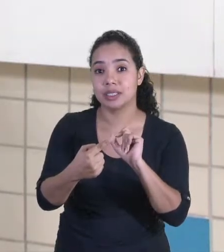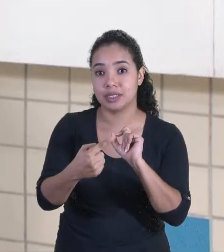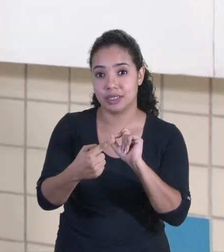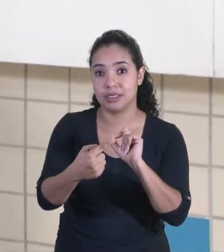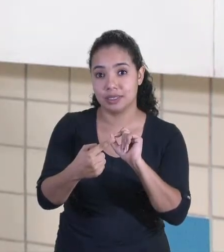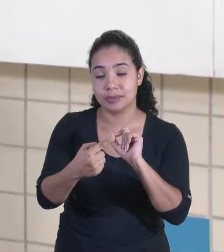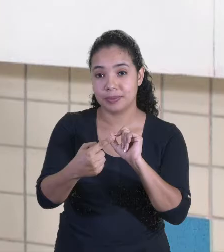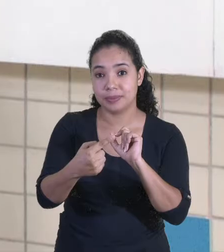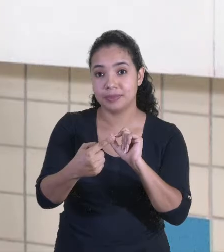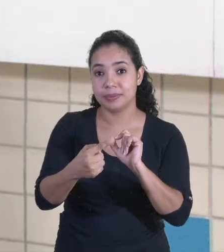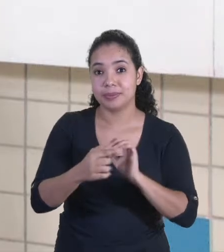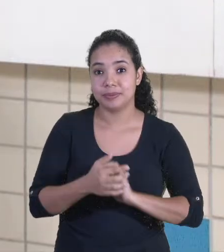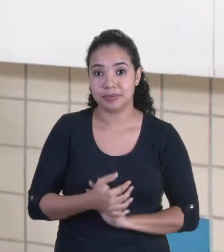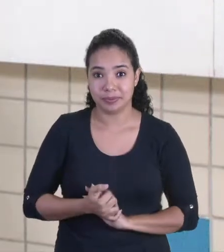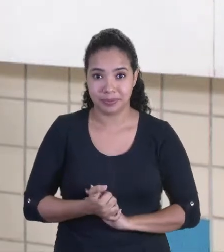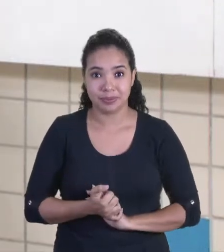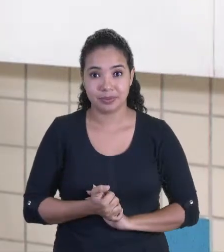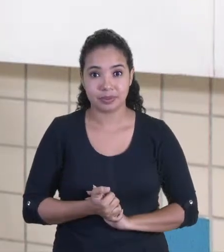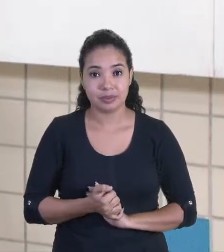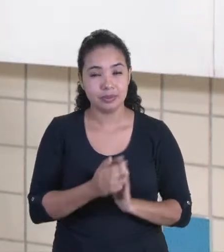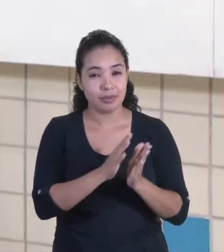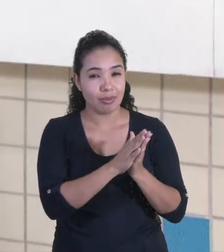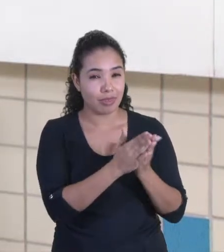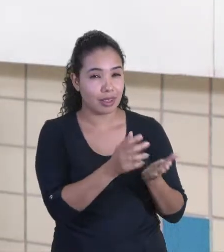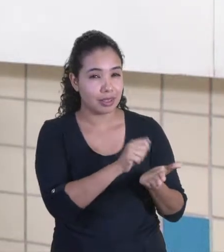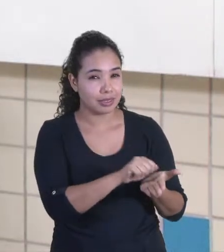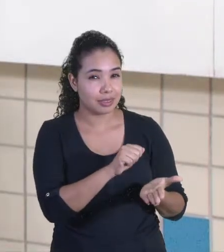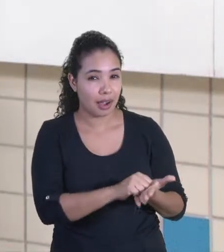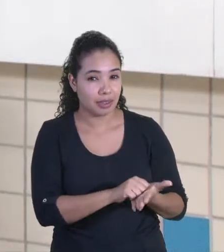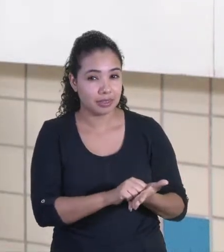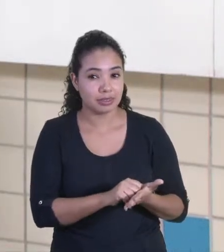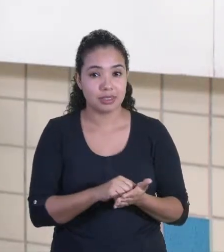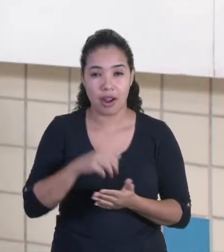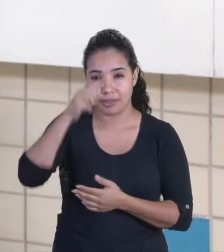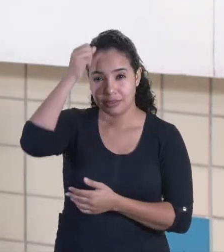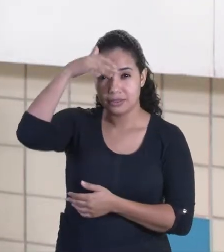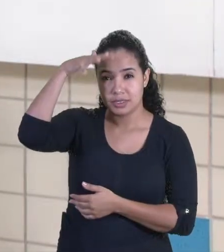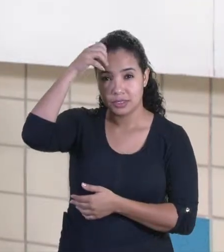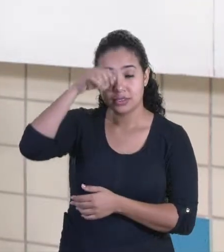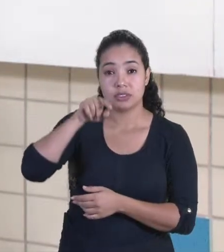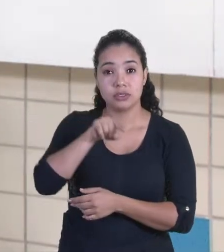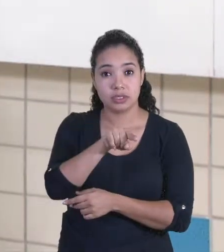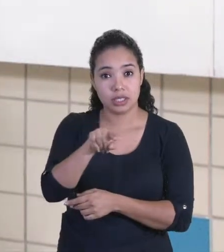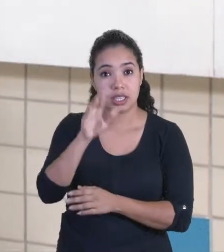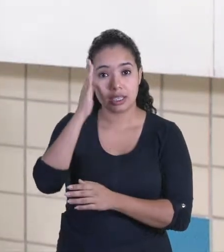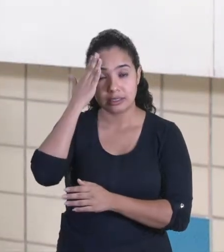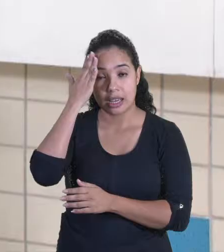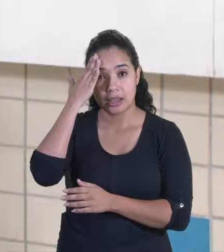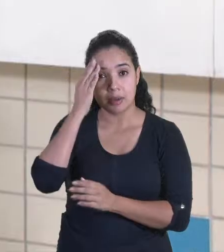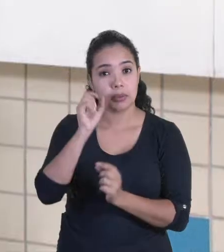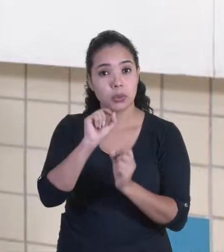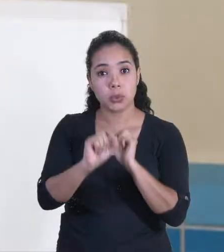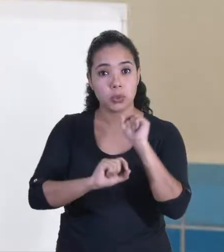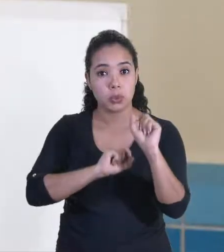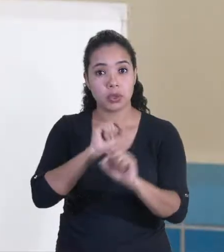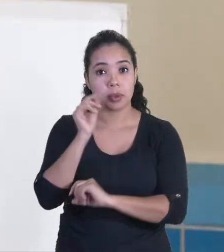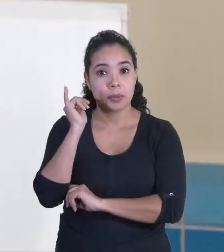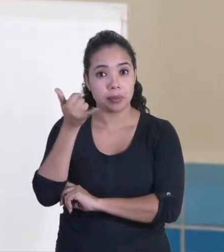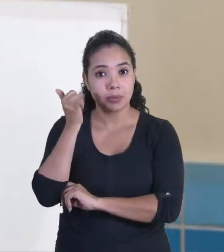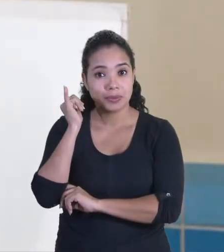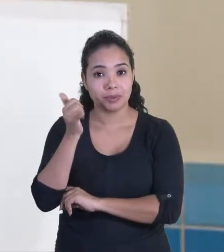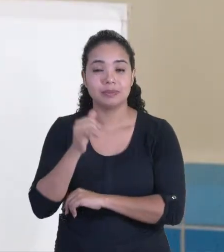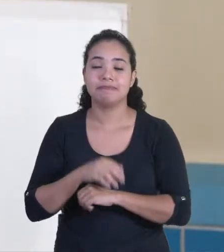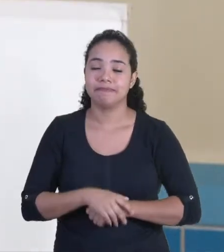falando? Escreva aí no seu bloco. Fava, você saberia qual era esse conto, Fava?